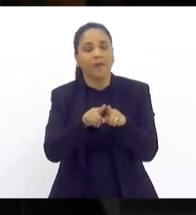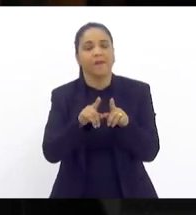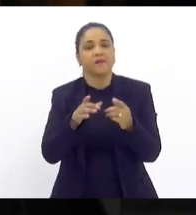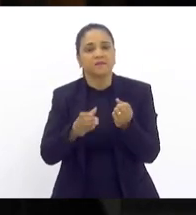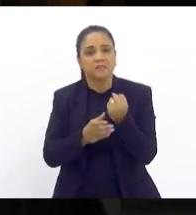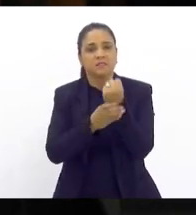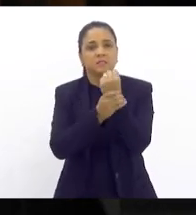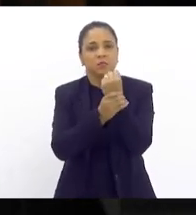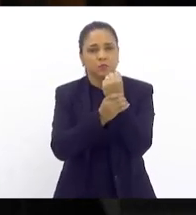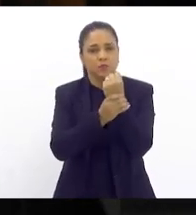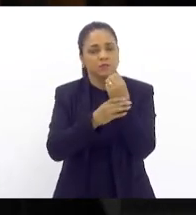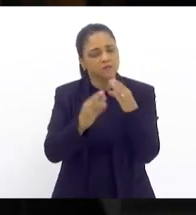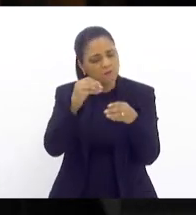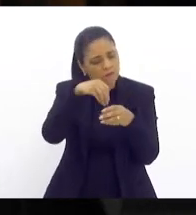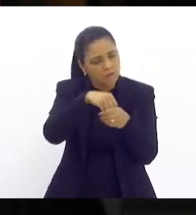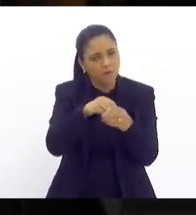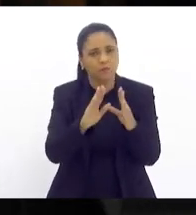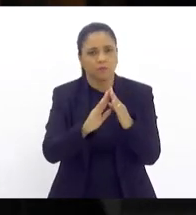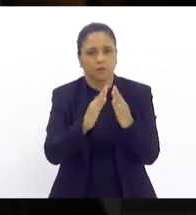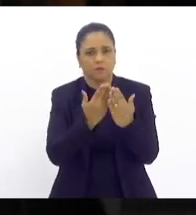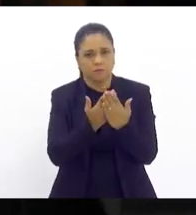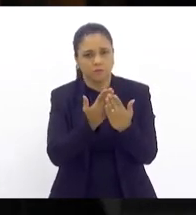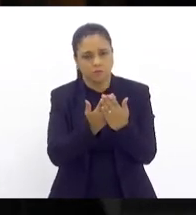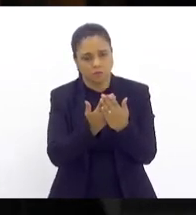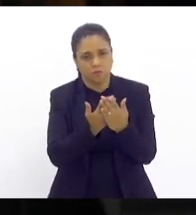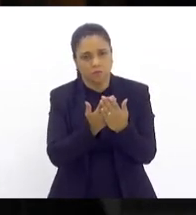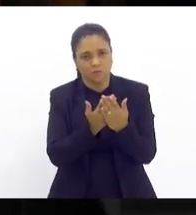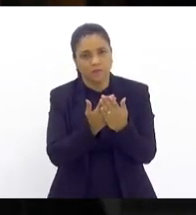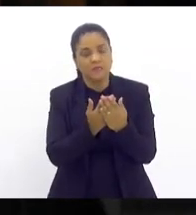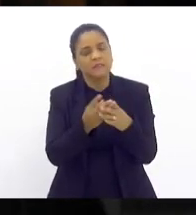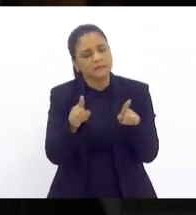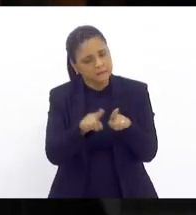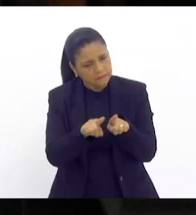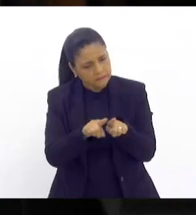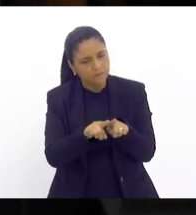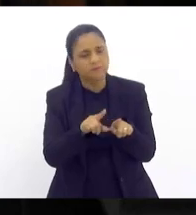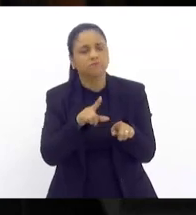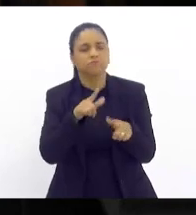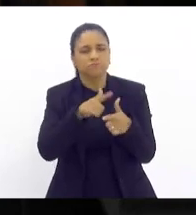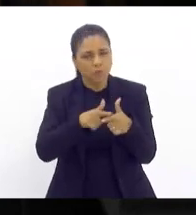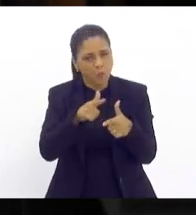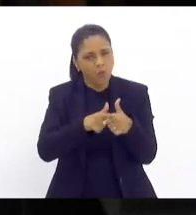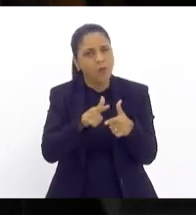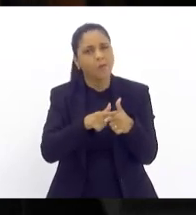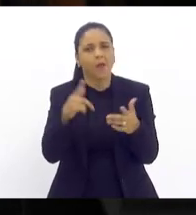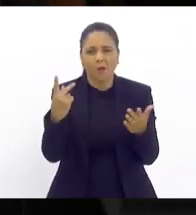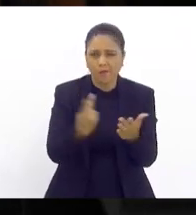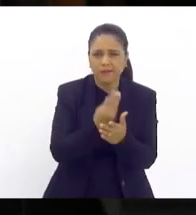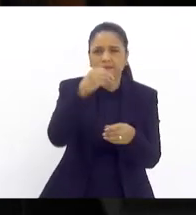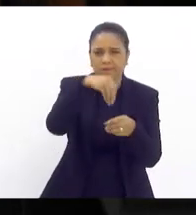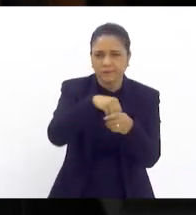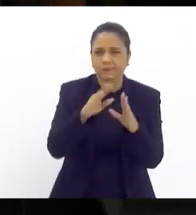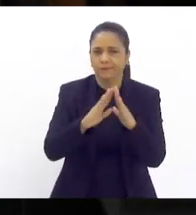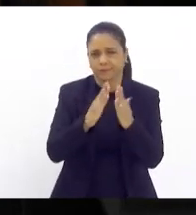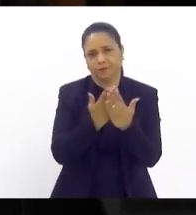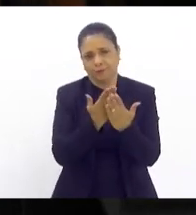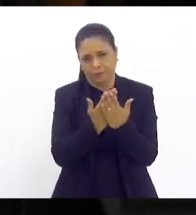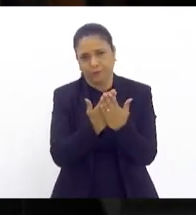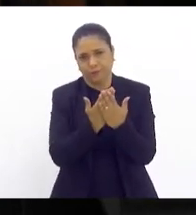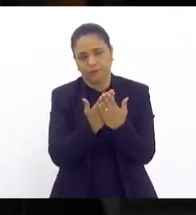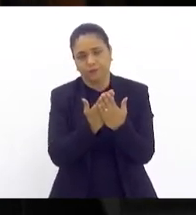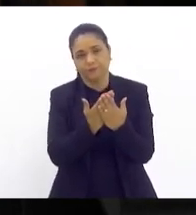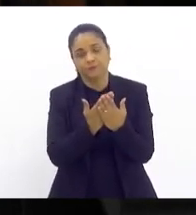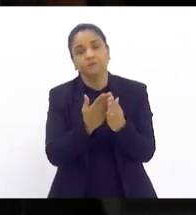para dentro da escola mas tem um problema dentro da escola e claro que